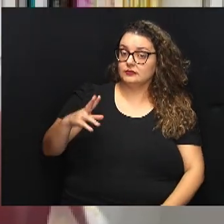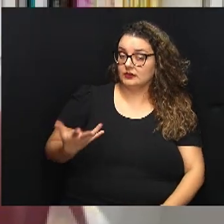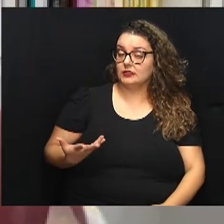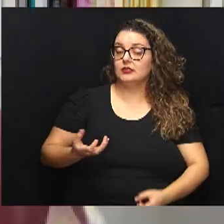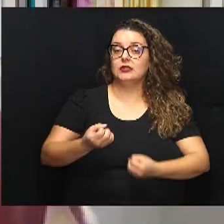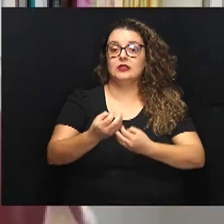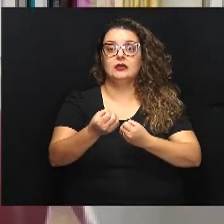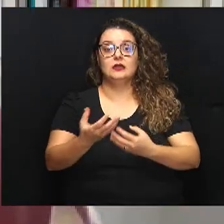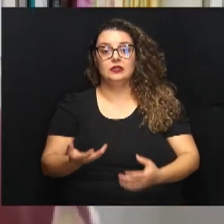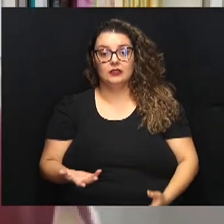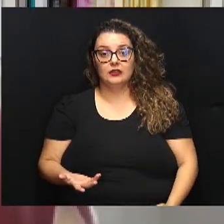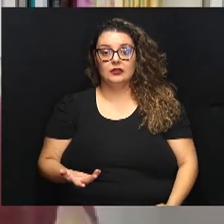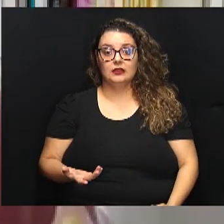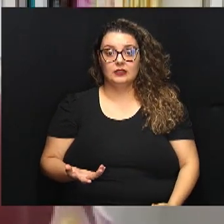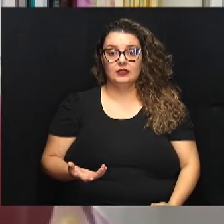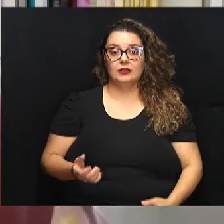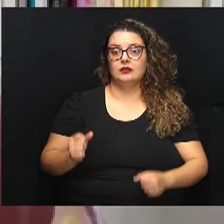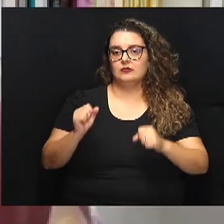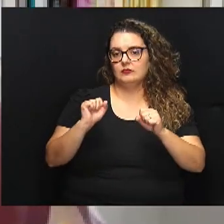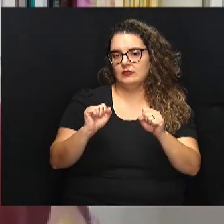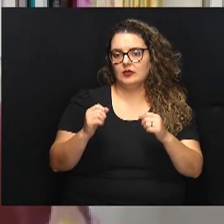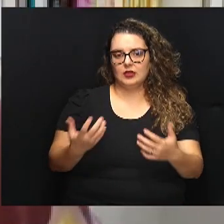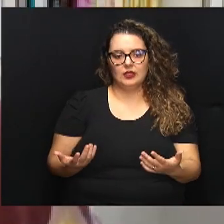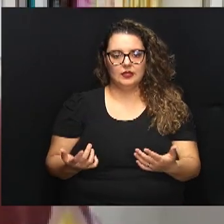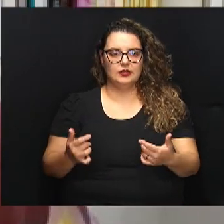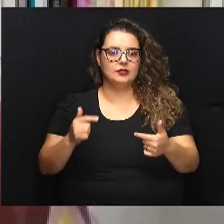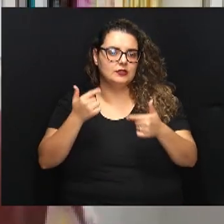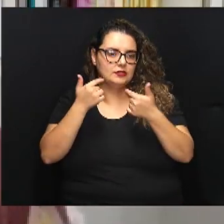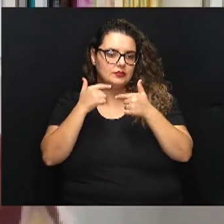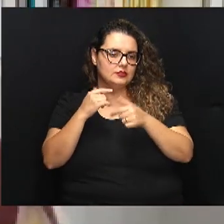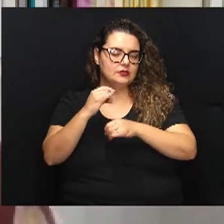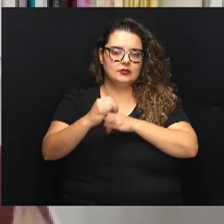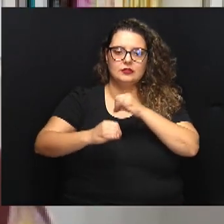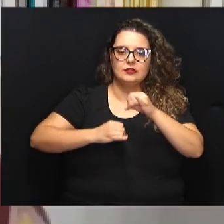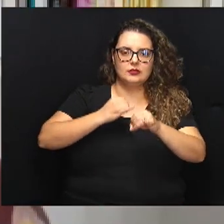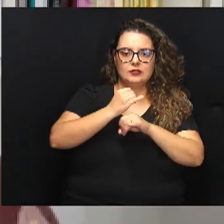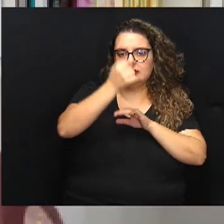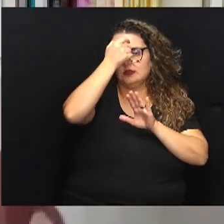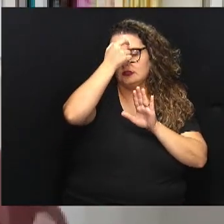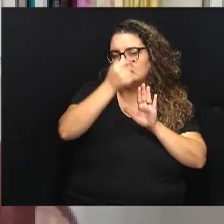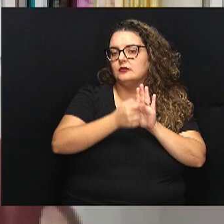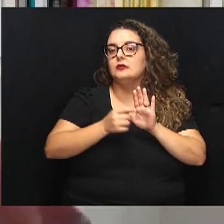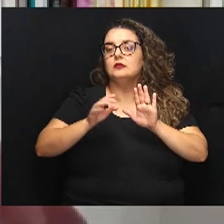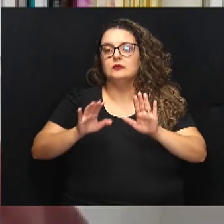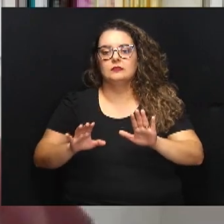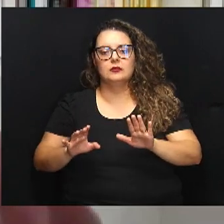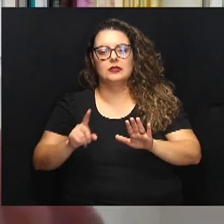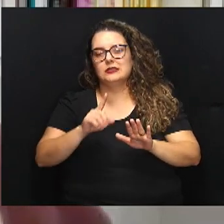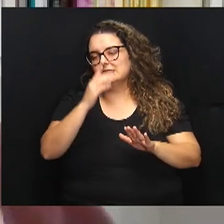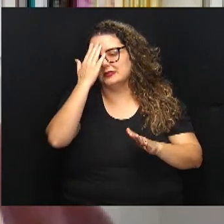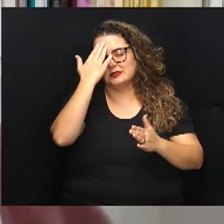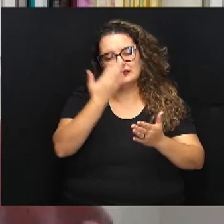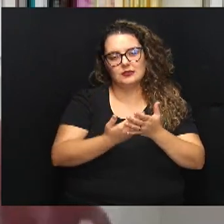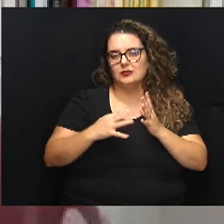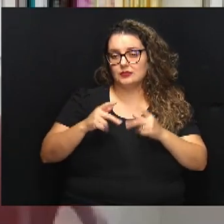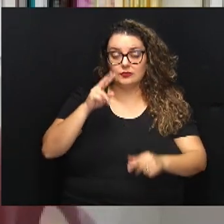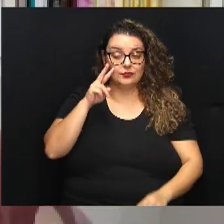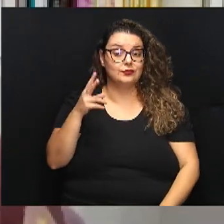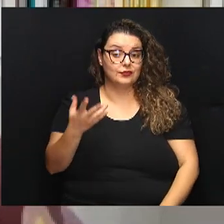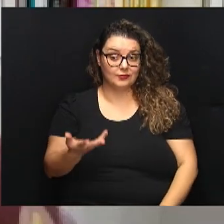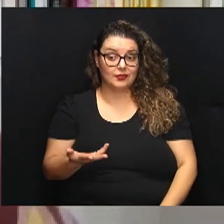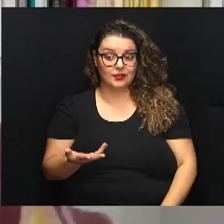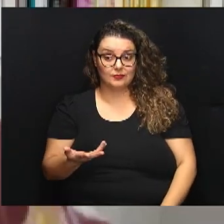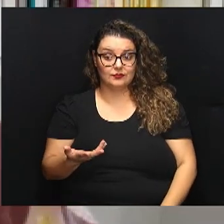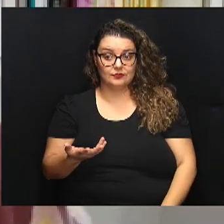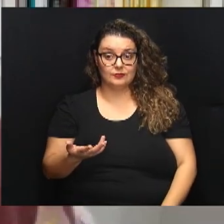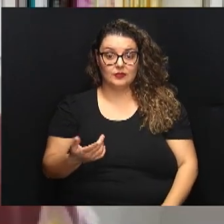informação. Pode rir de uma coisa da inteligência artificial, mas sem acreditar tudo o que você vê. E